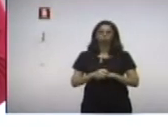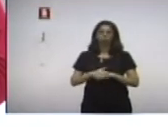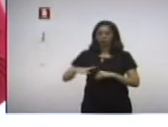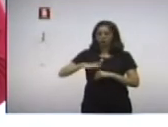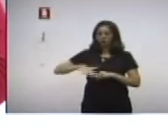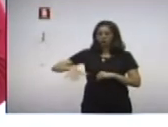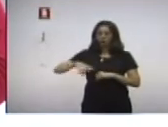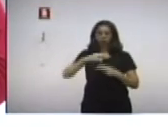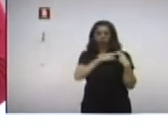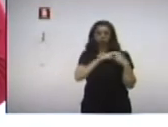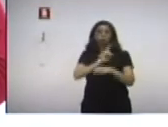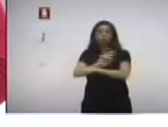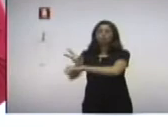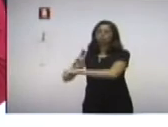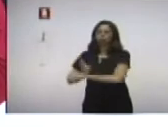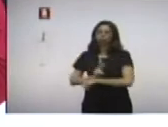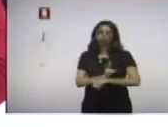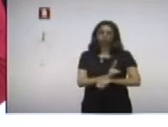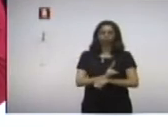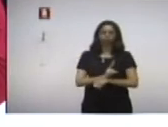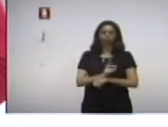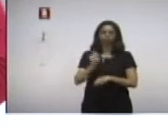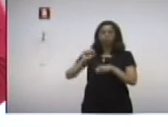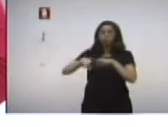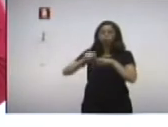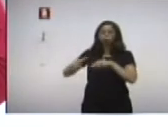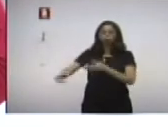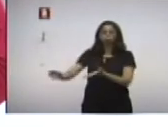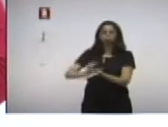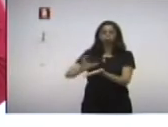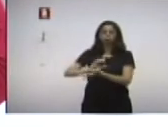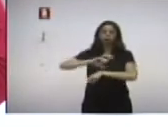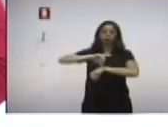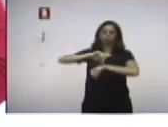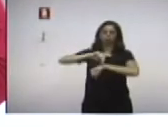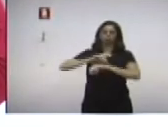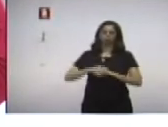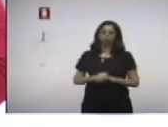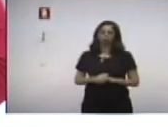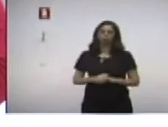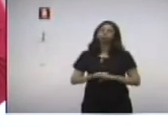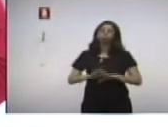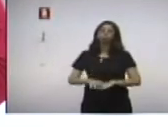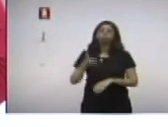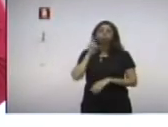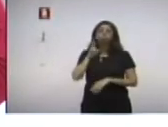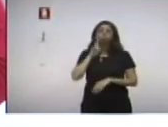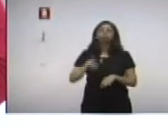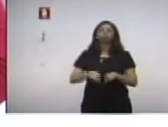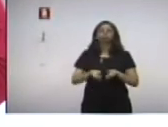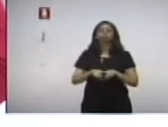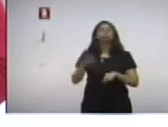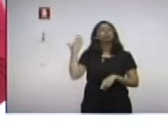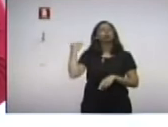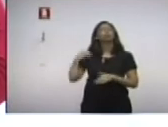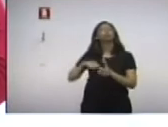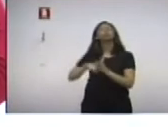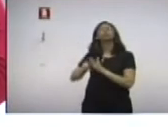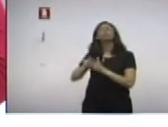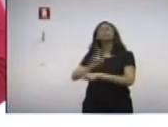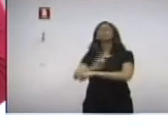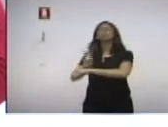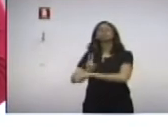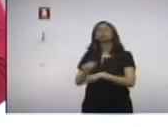municipais no recolhimento de tributos atrasados e me lembro também que a época Foi questionado